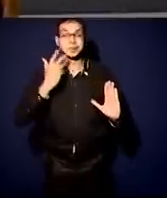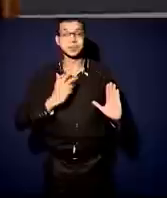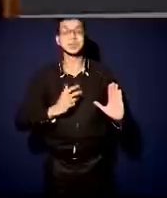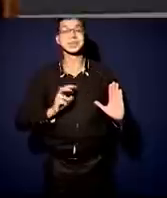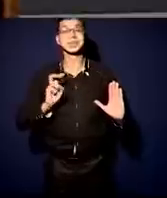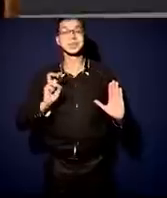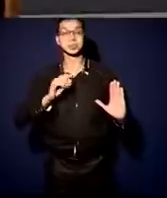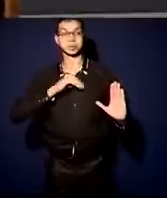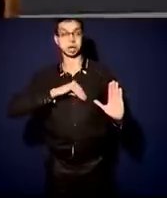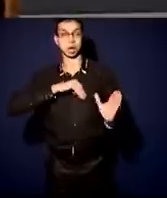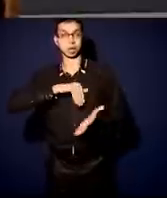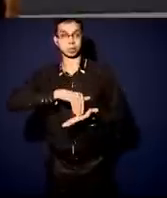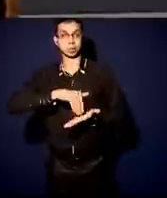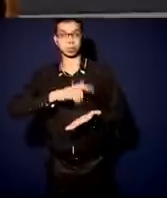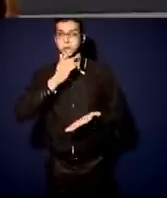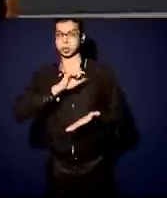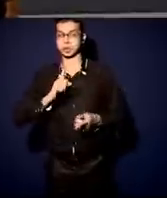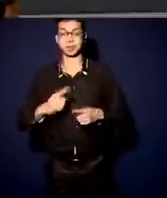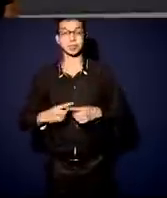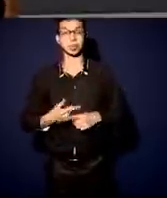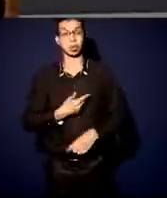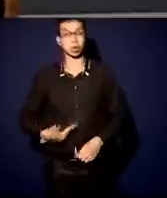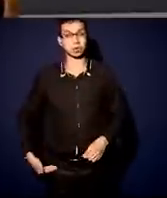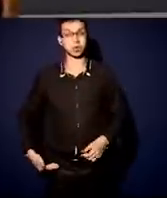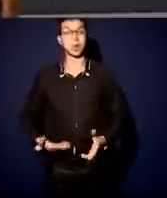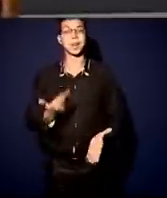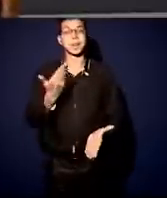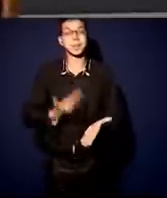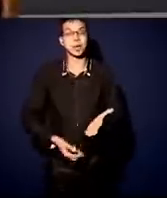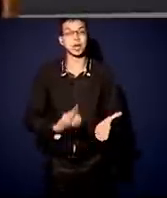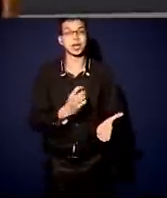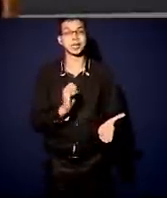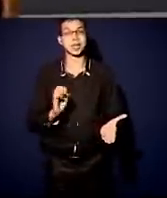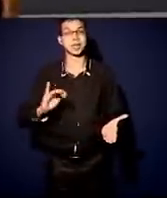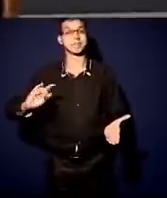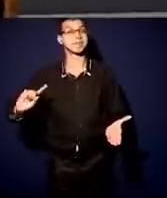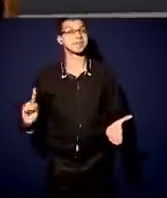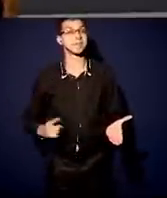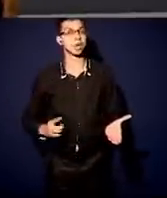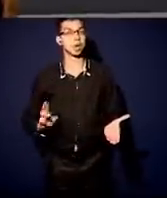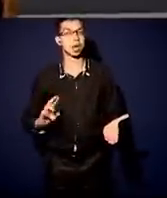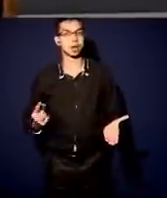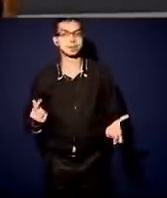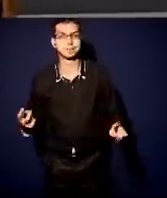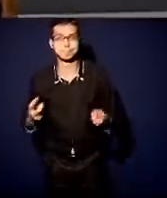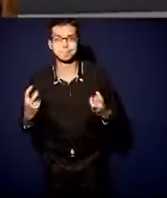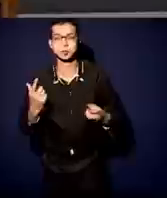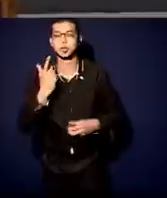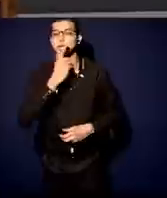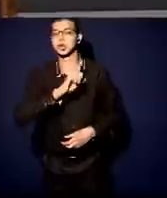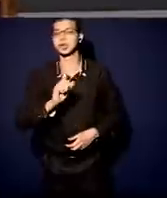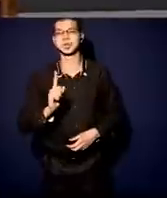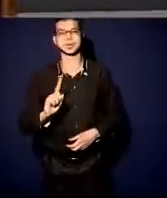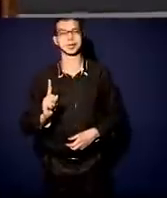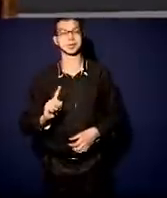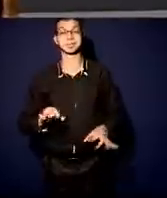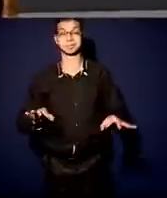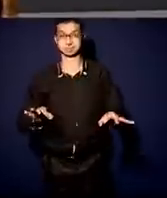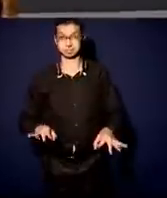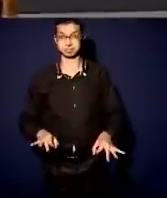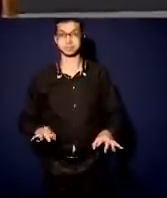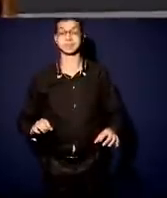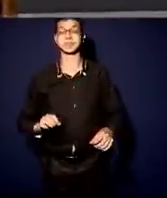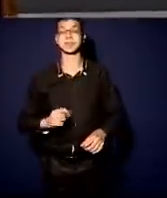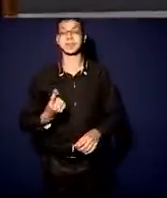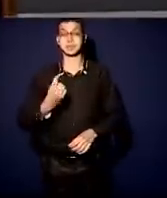a faixa de extensão porque o governo perderia mais de 100 bilhões de reais de arrecadação a gente não vai conseguir dar aumentos reais muito forte